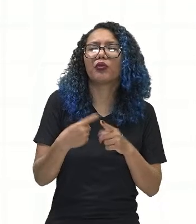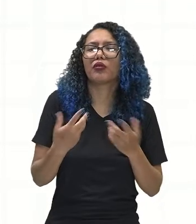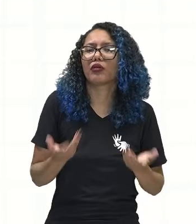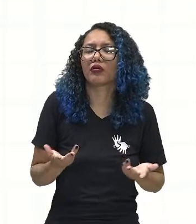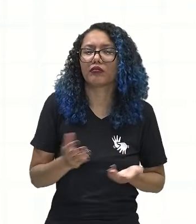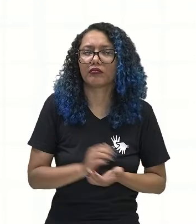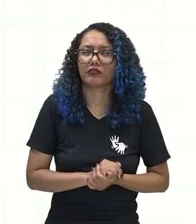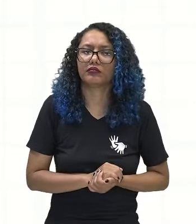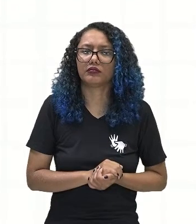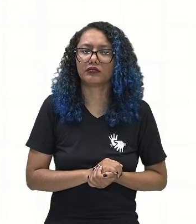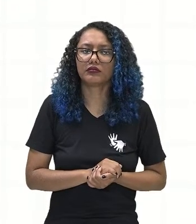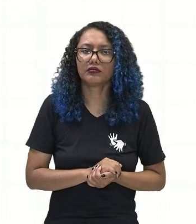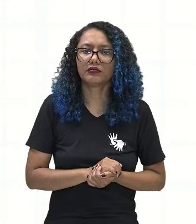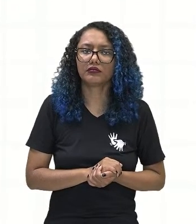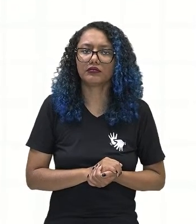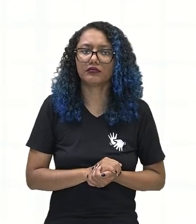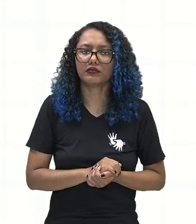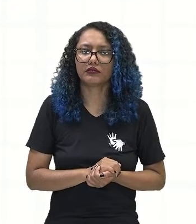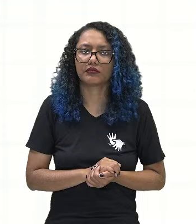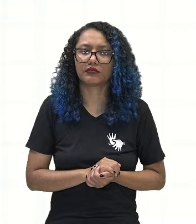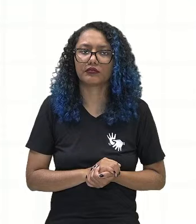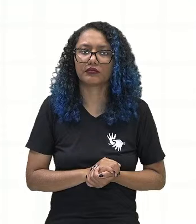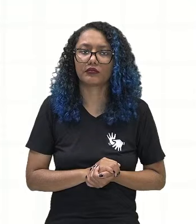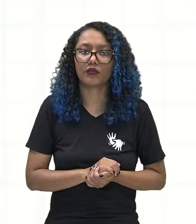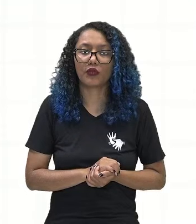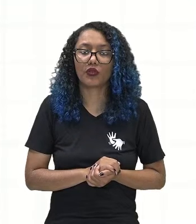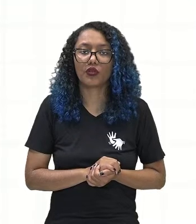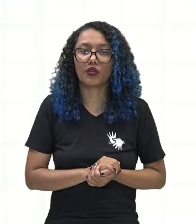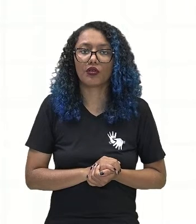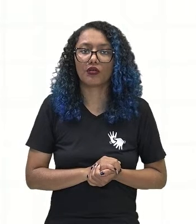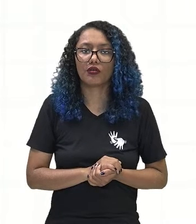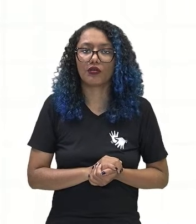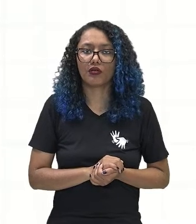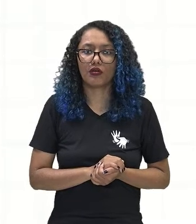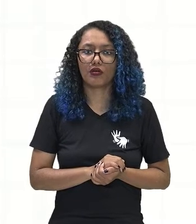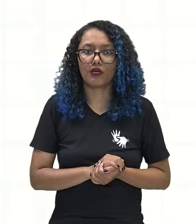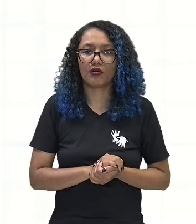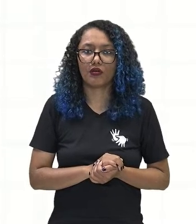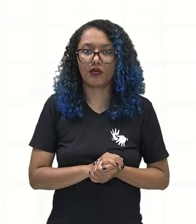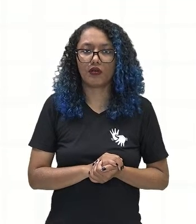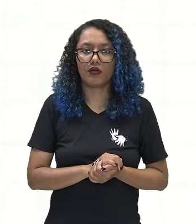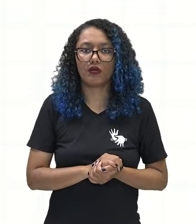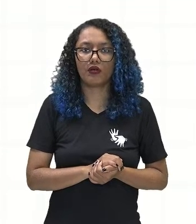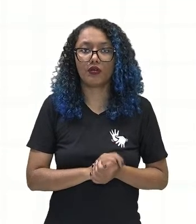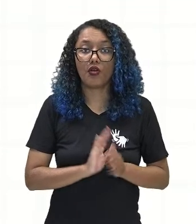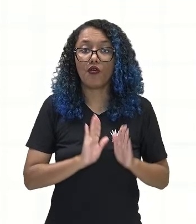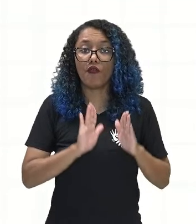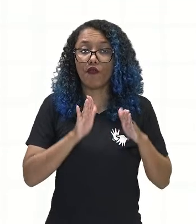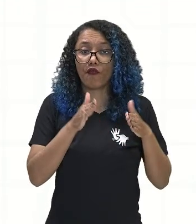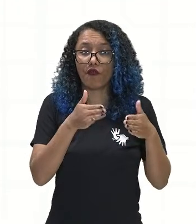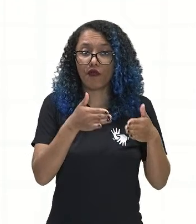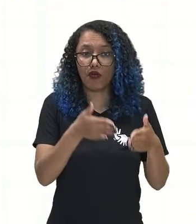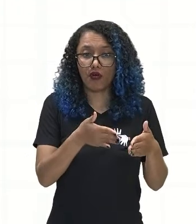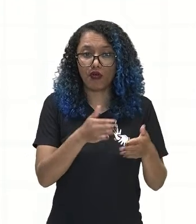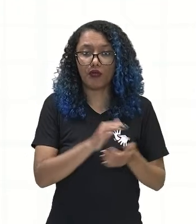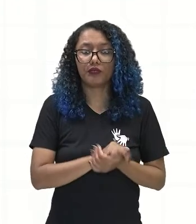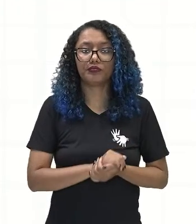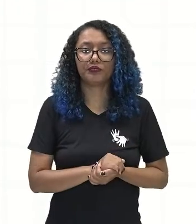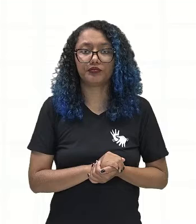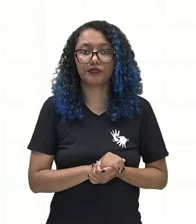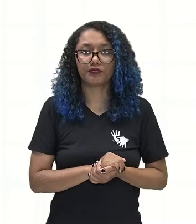quê? Porque ela é utilizada, ela já tem aquela função específica para anunciar